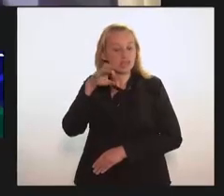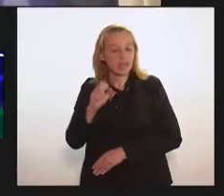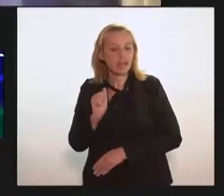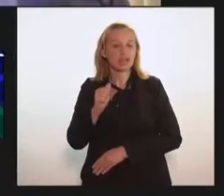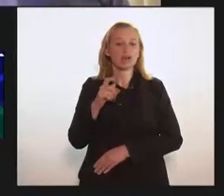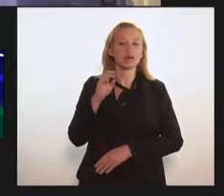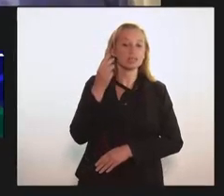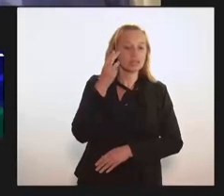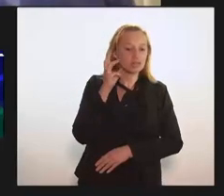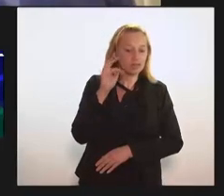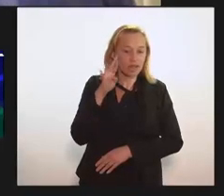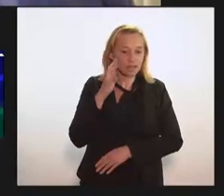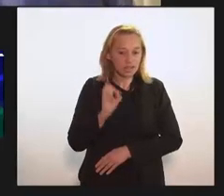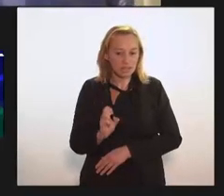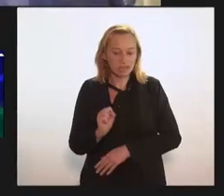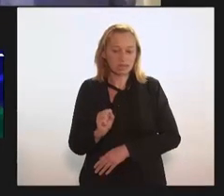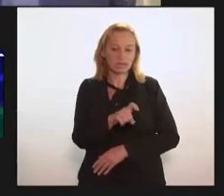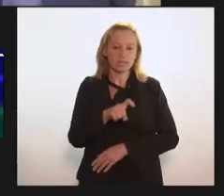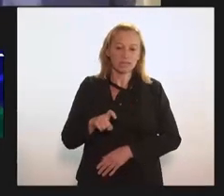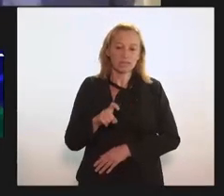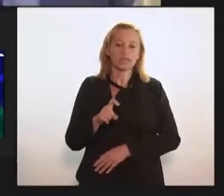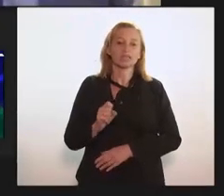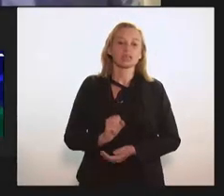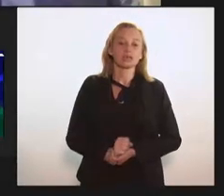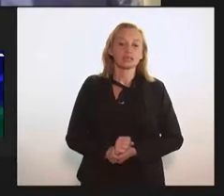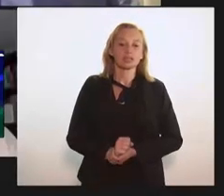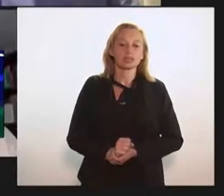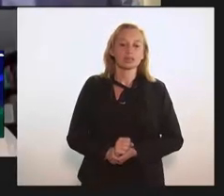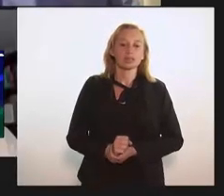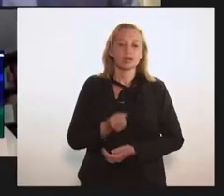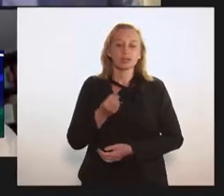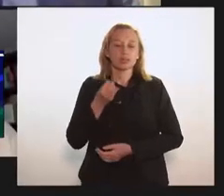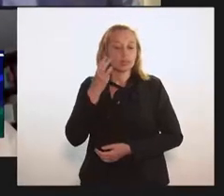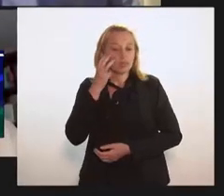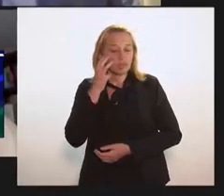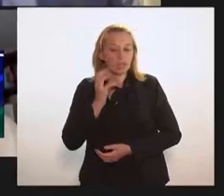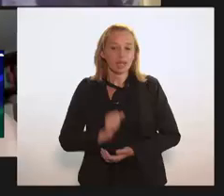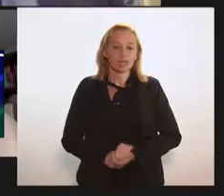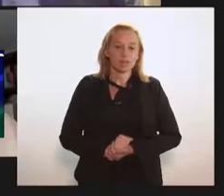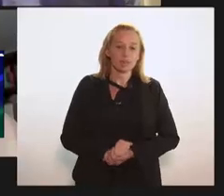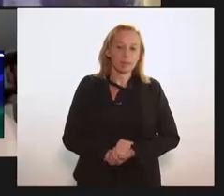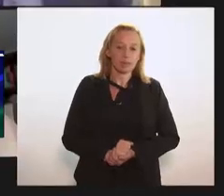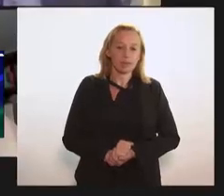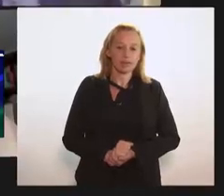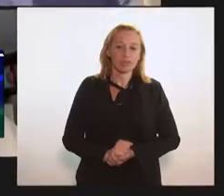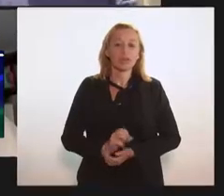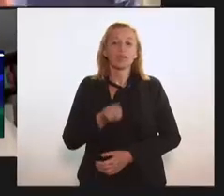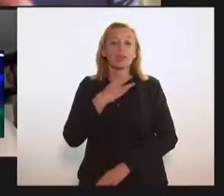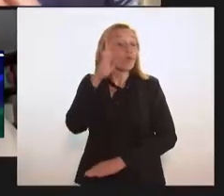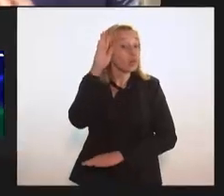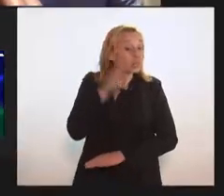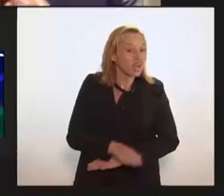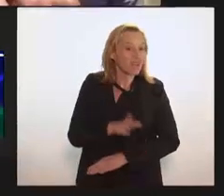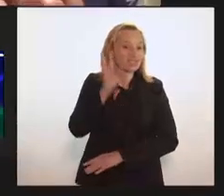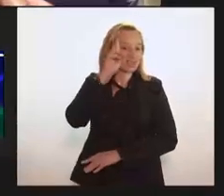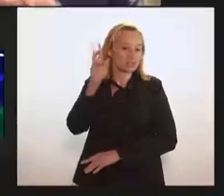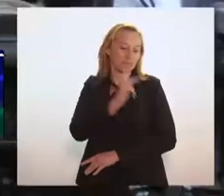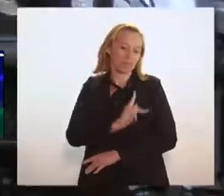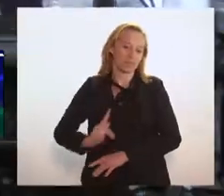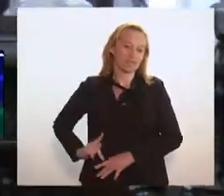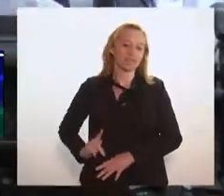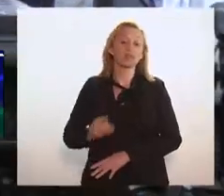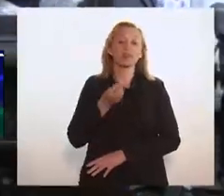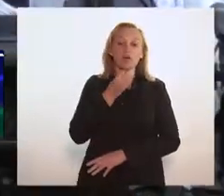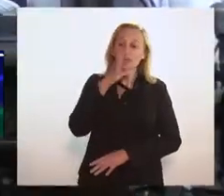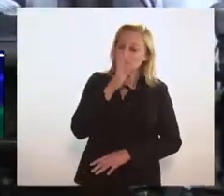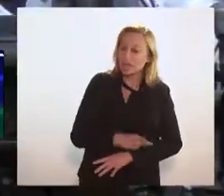Félix, Flávio, Valdec, enfermeira. Boa tarde, presidente. Boa tarde, presidente. Boa tarde,